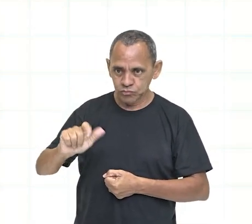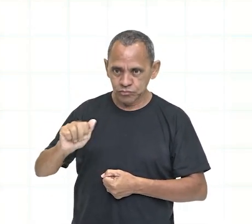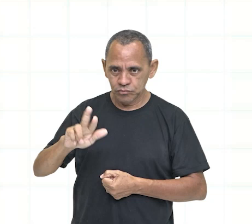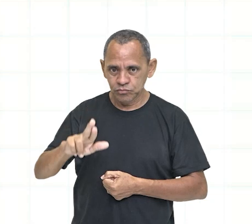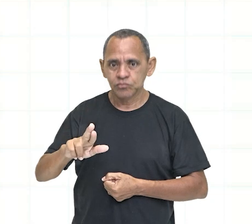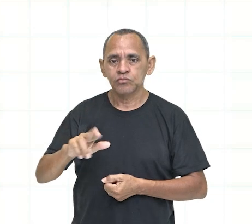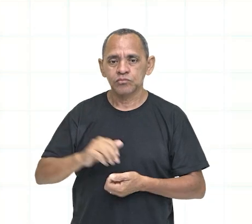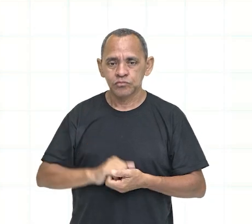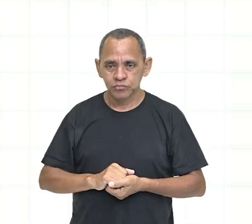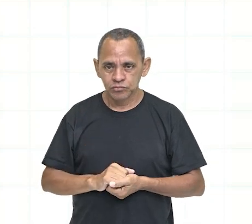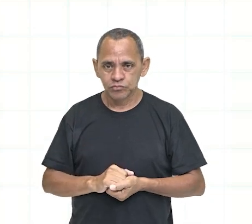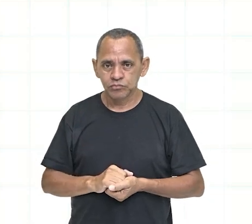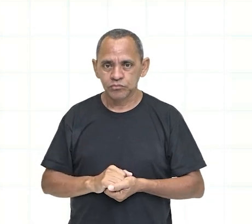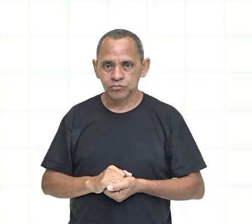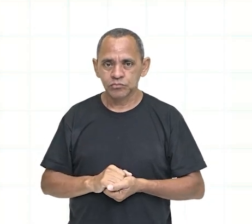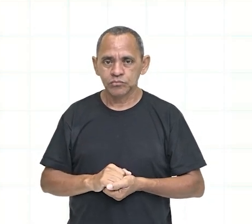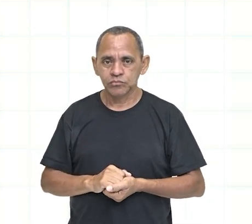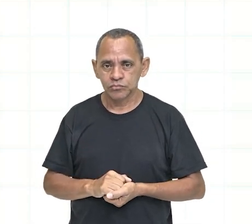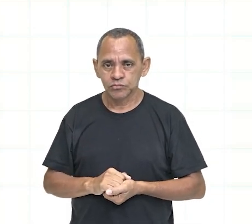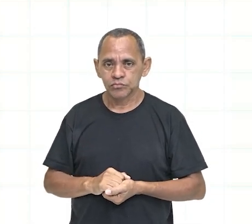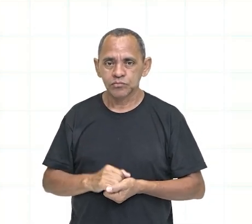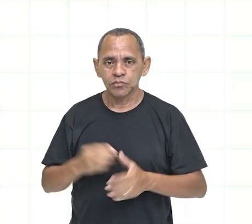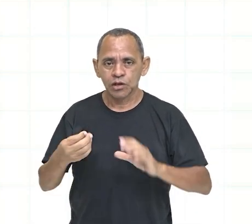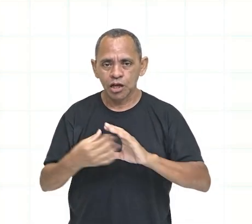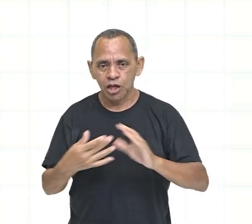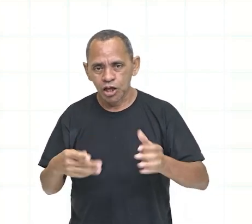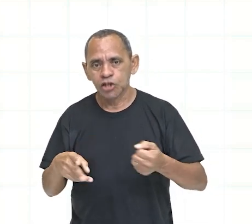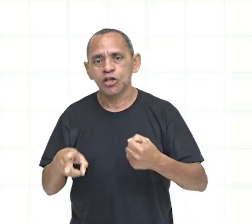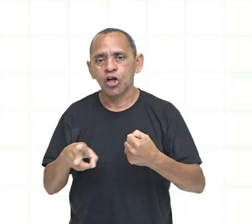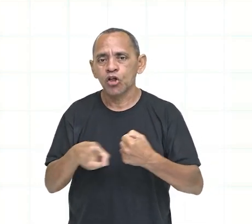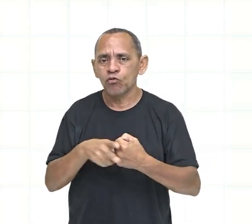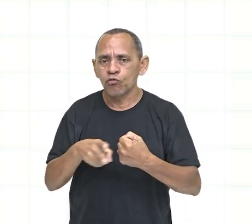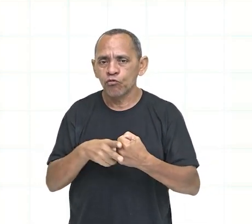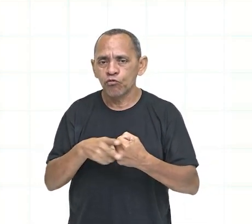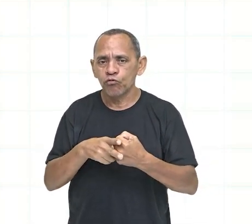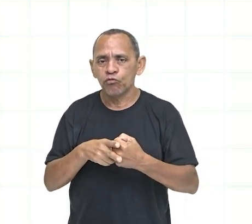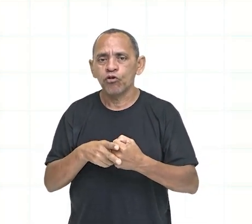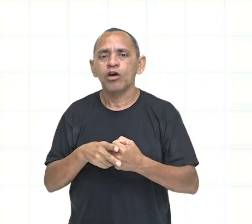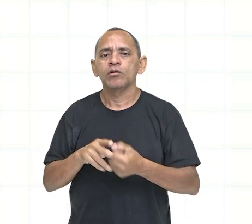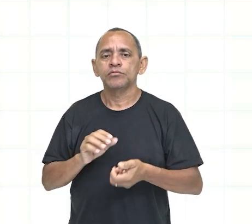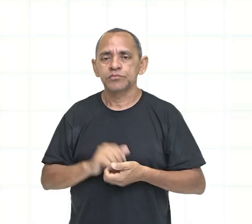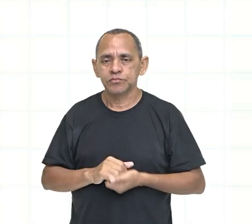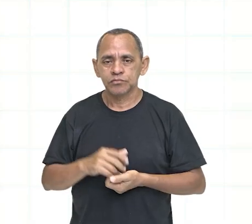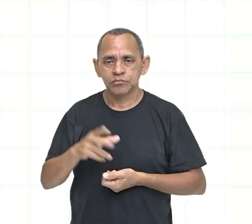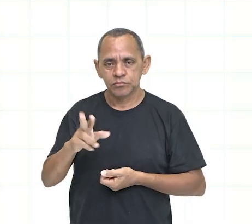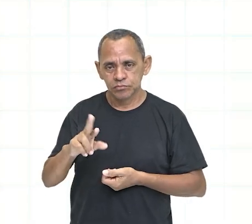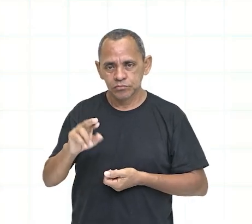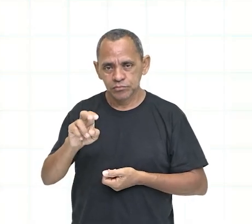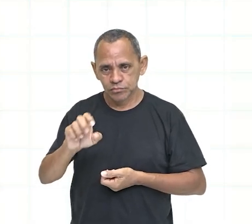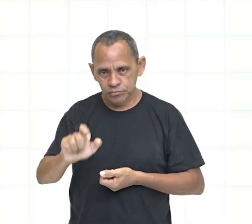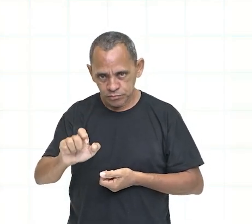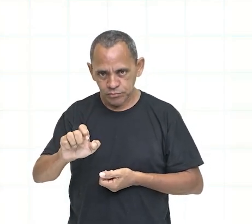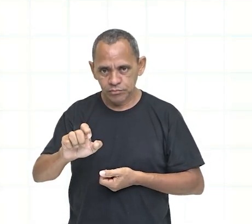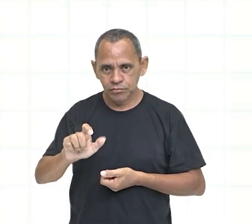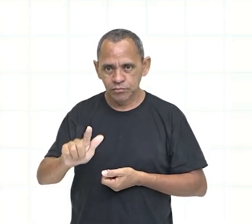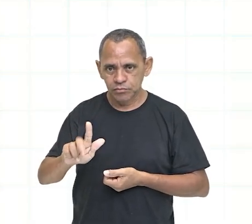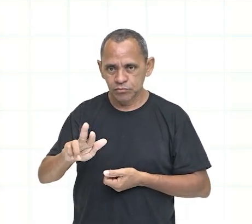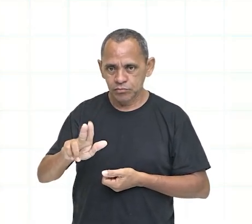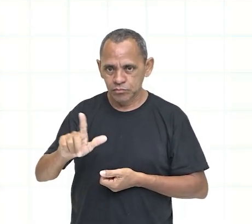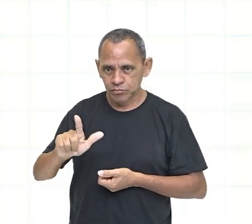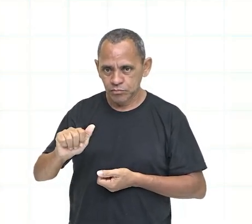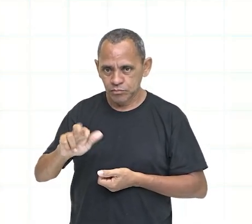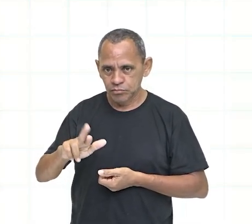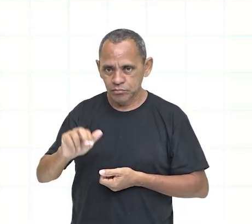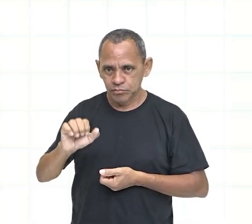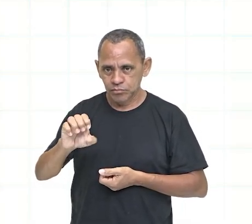ed, né, que é uma característica dos verbos regulares, tá? Então, if they lived closer, we would visit them more often. Se